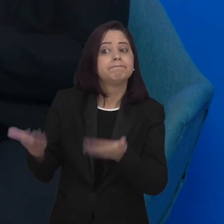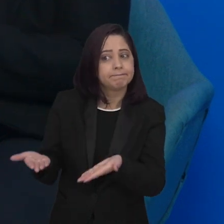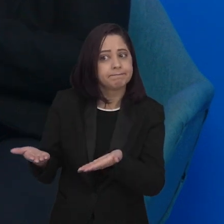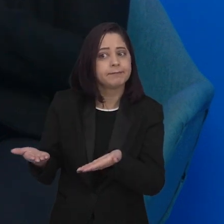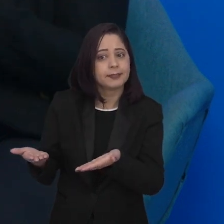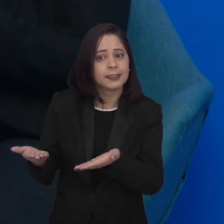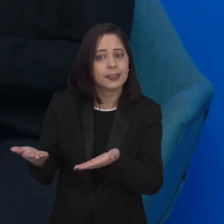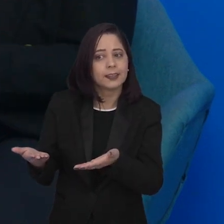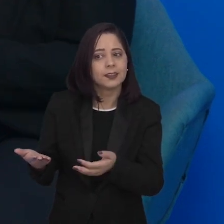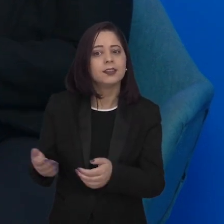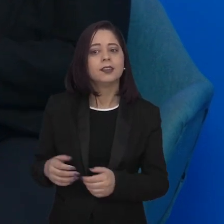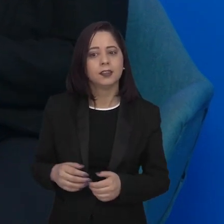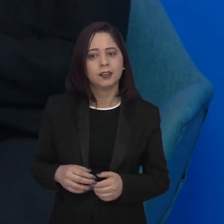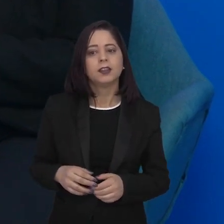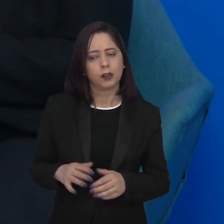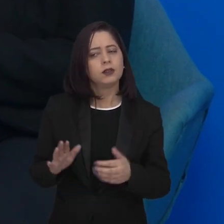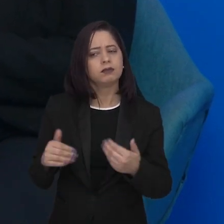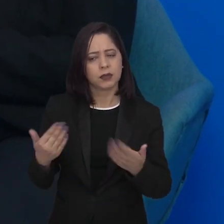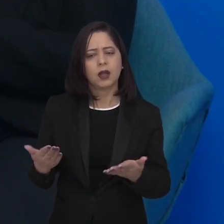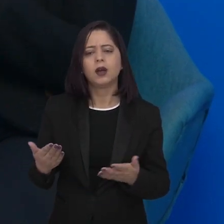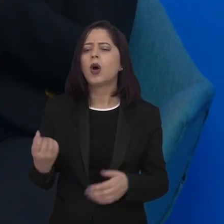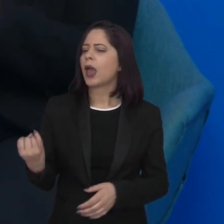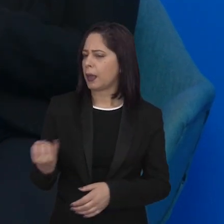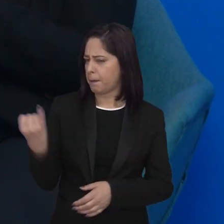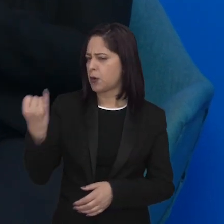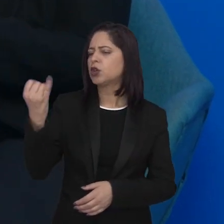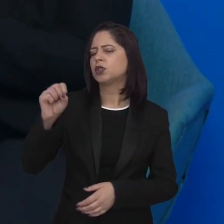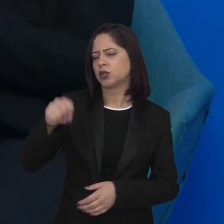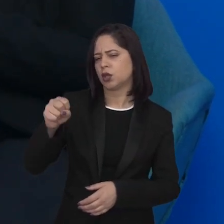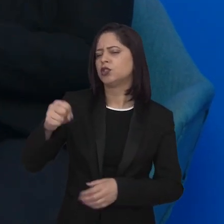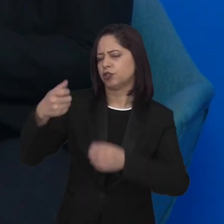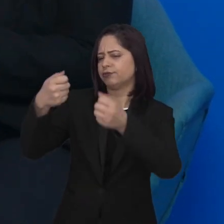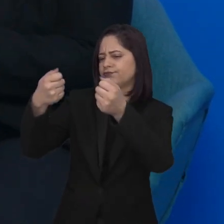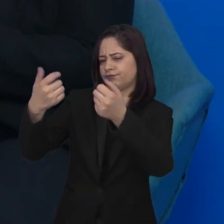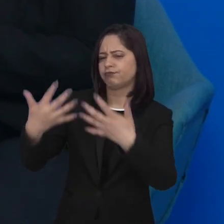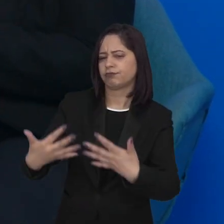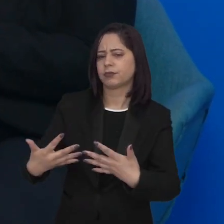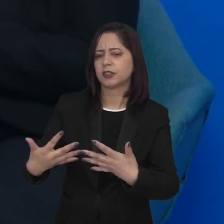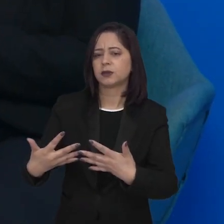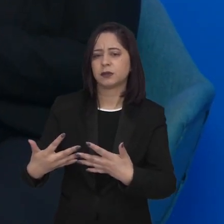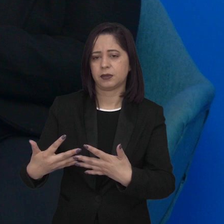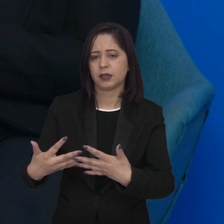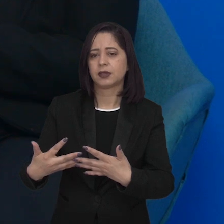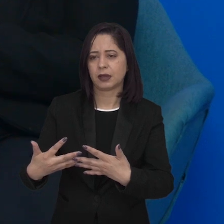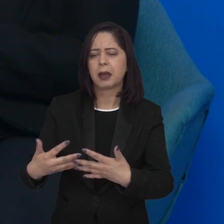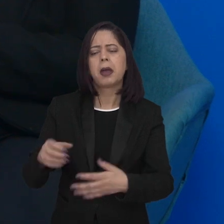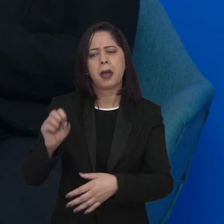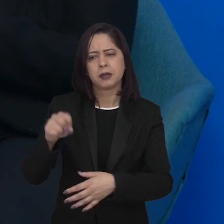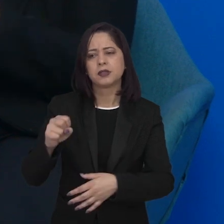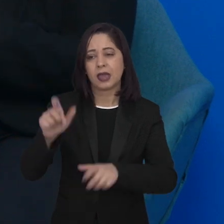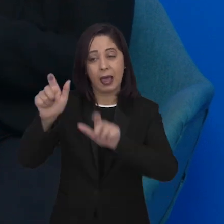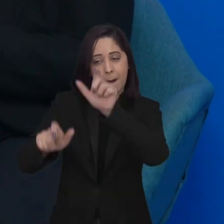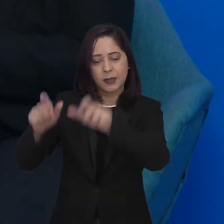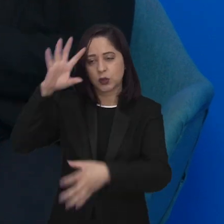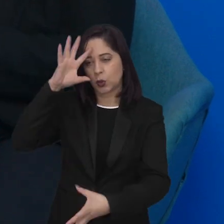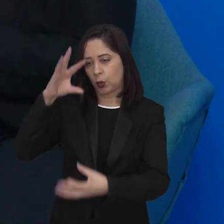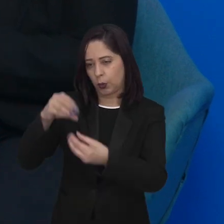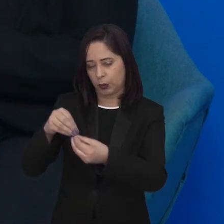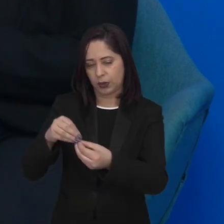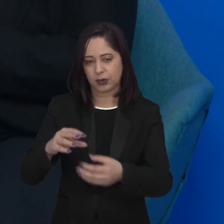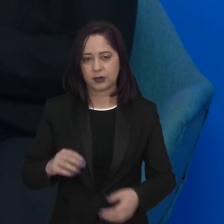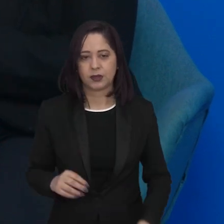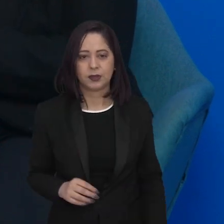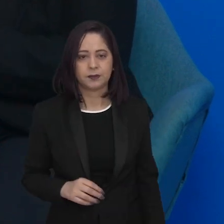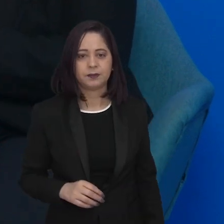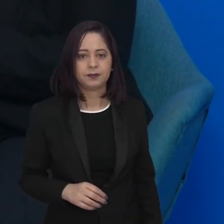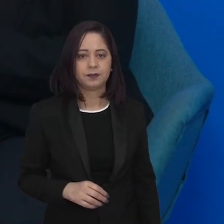votar porque acha que sem o título não pode votar, né? Então, tem toda essa série de desdobramentos que ele mencionou, então é importante a gente esclarecer essas